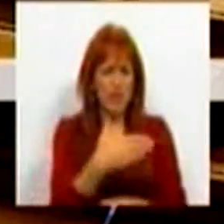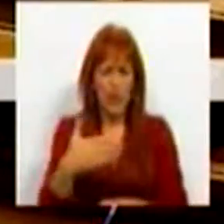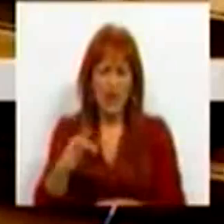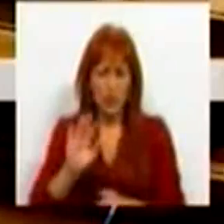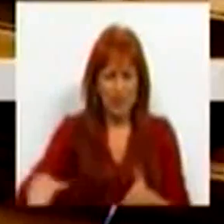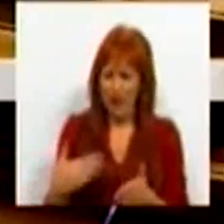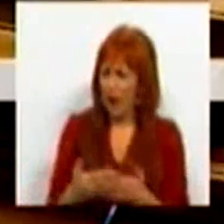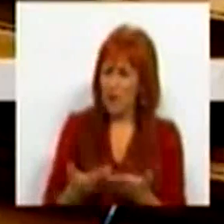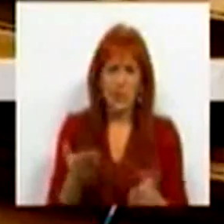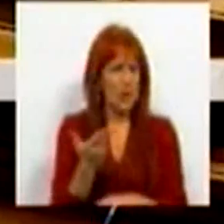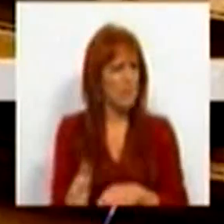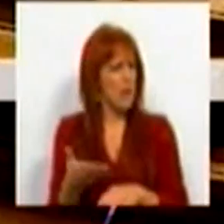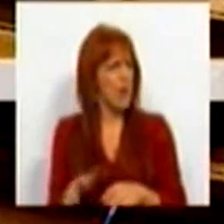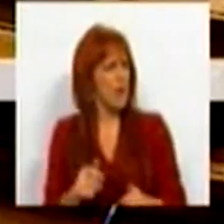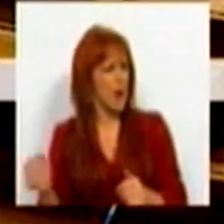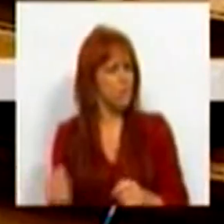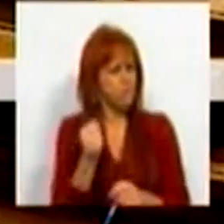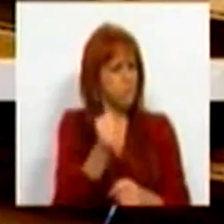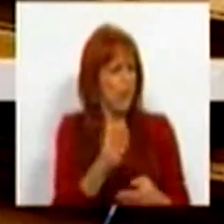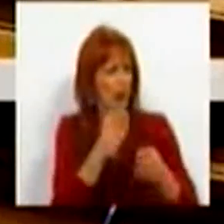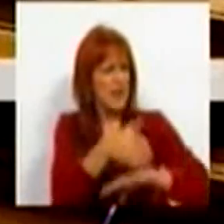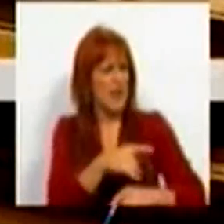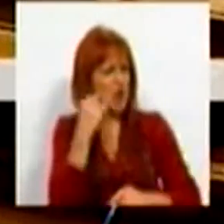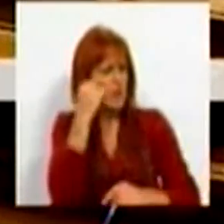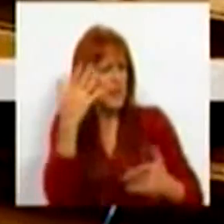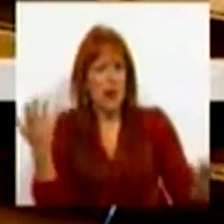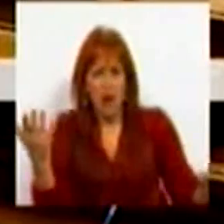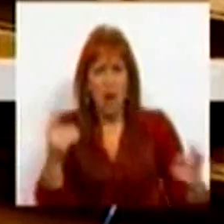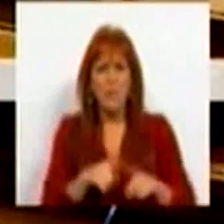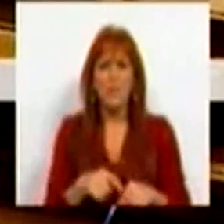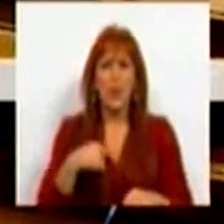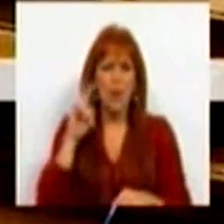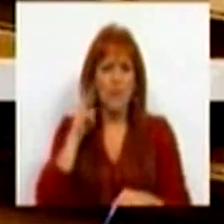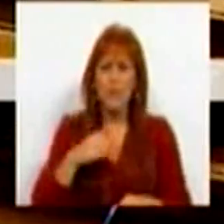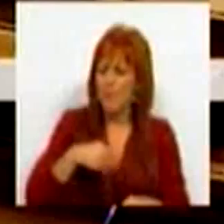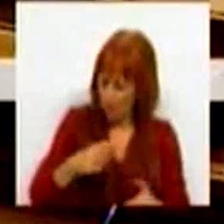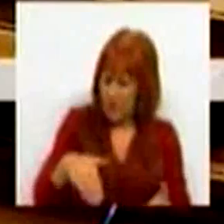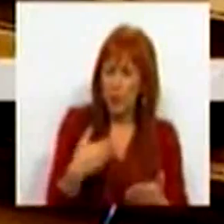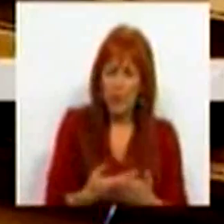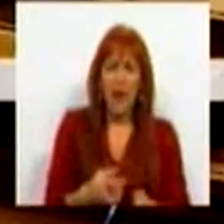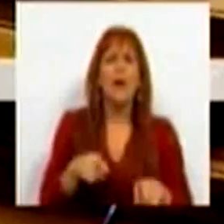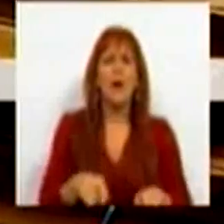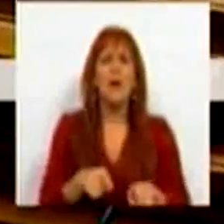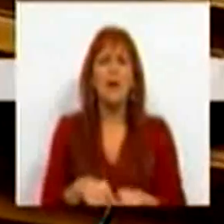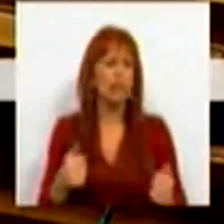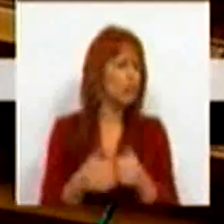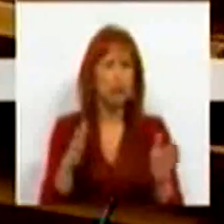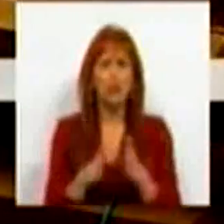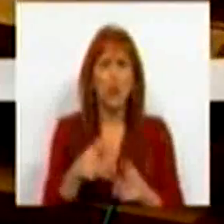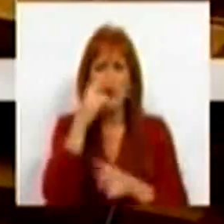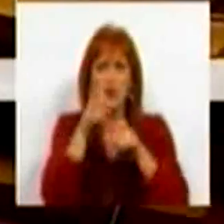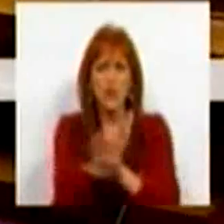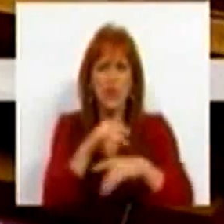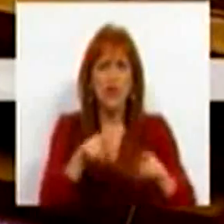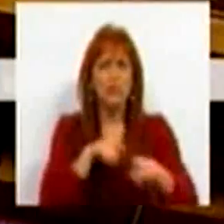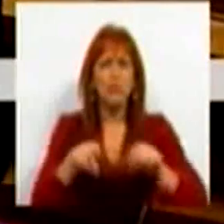114 candidatos ficaram à margem da colocação no acesso à especialidade, o que deve merecer preocupação por parte de todos os